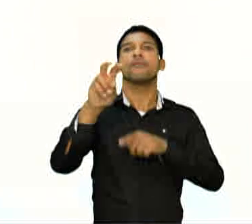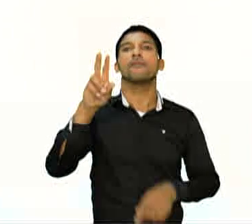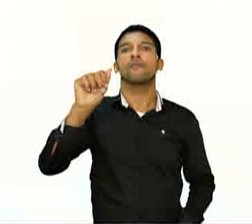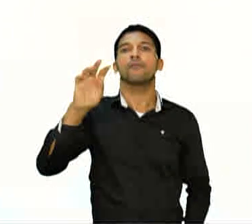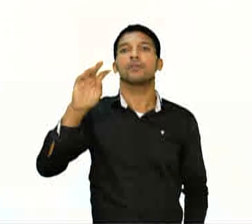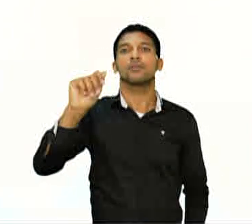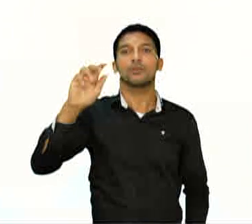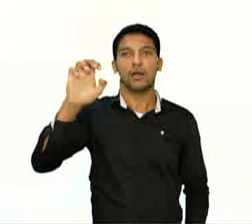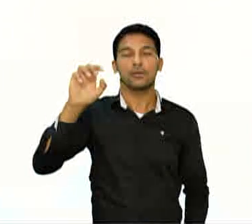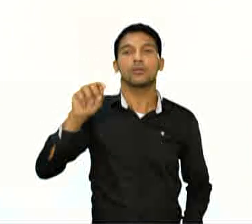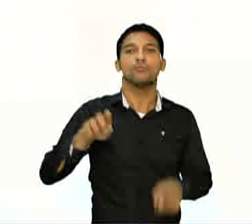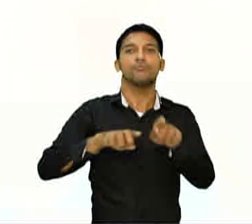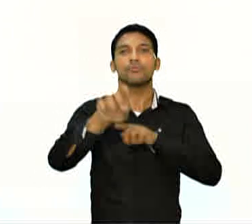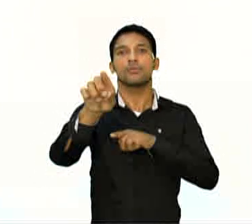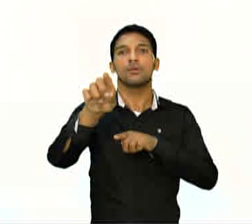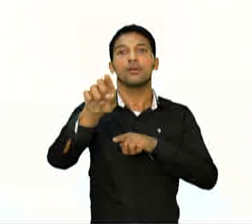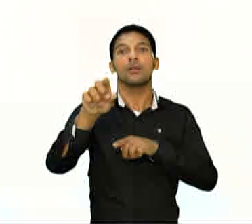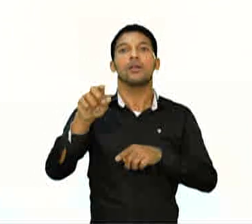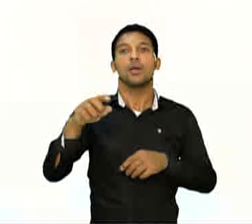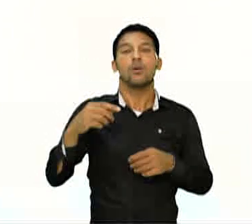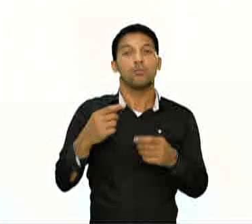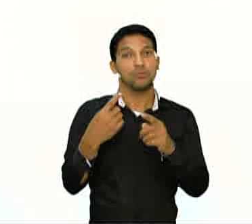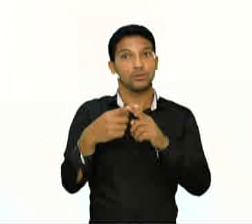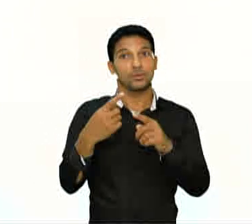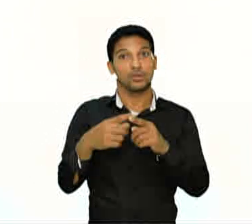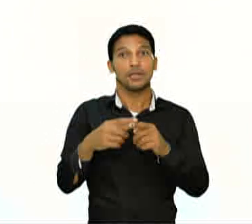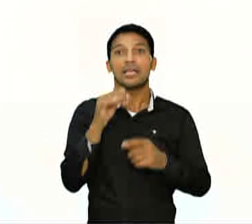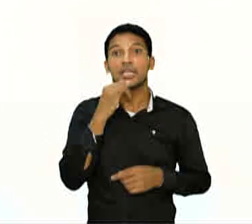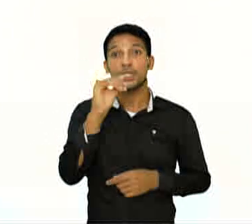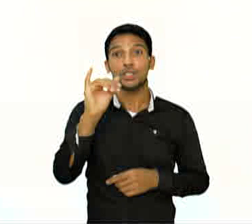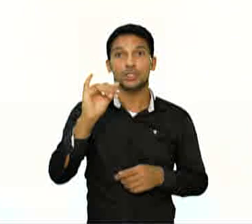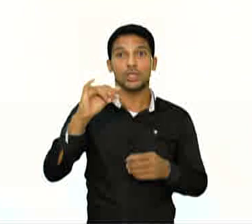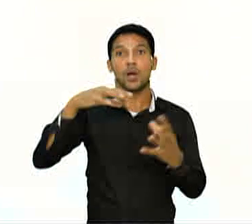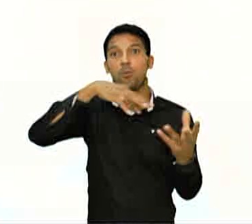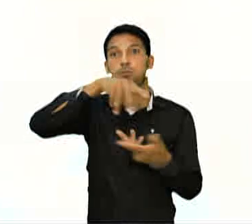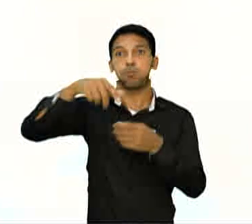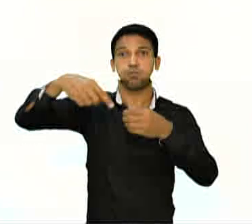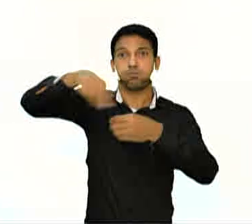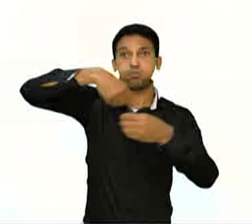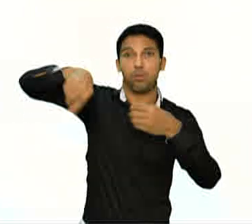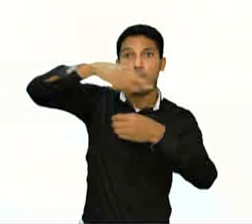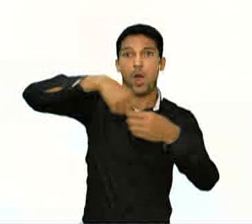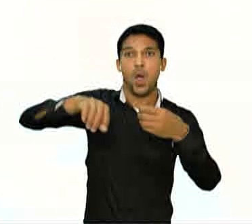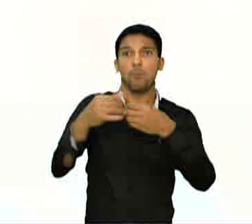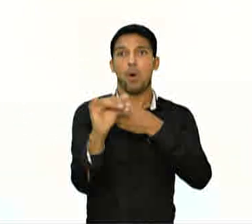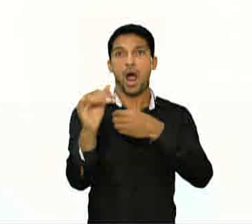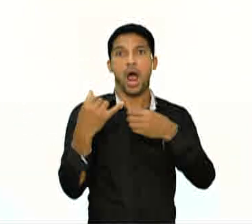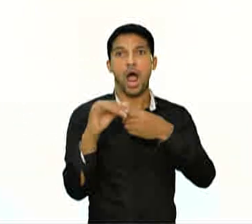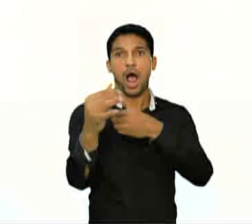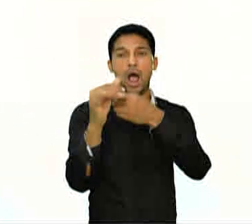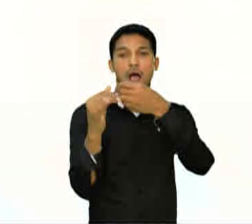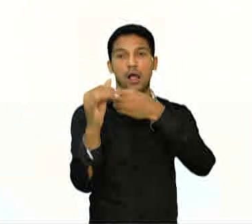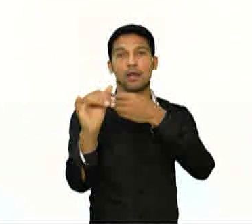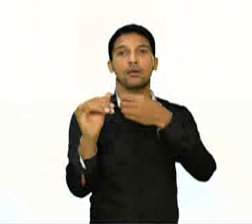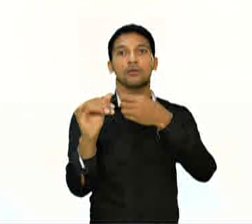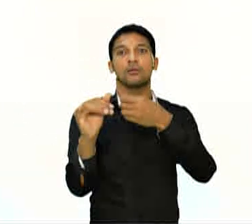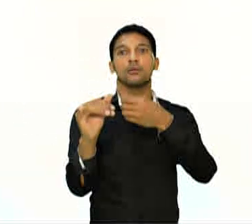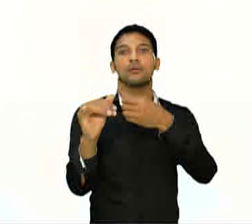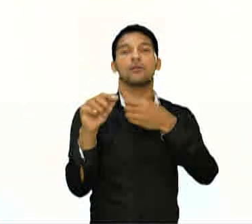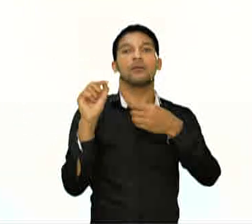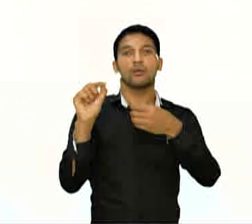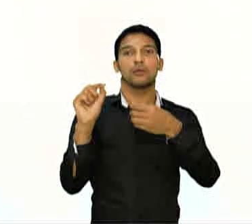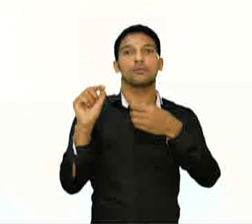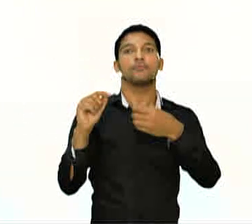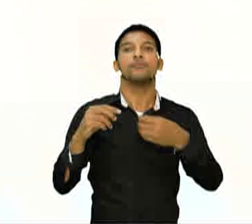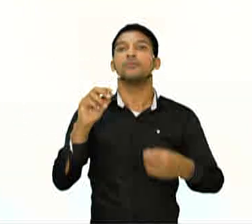não contribuírem para o aumento do efeito estufa, uma vez que o urânio utilizado como combustível não é queimado, mas